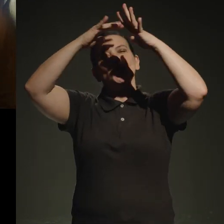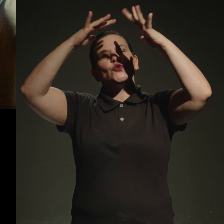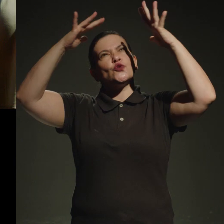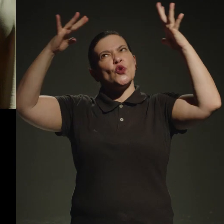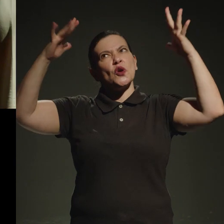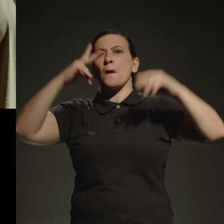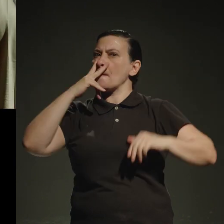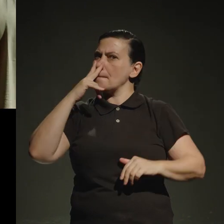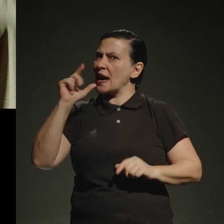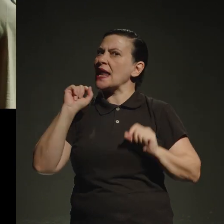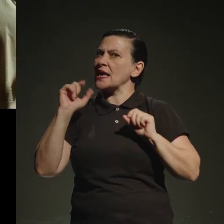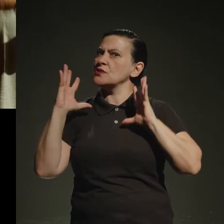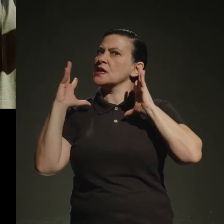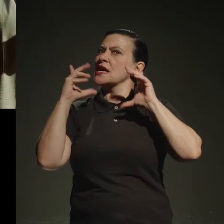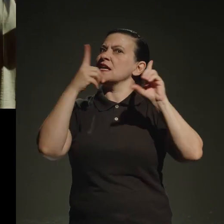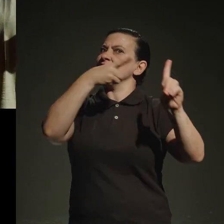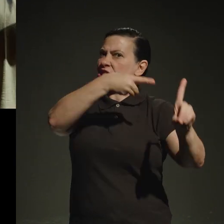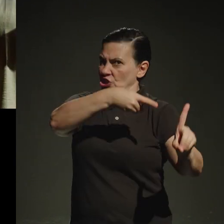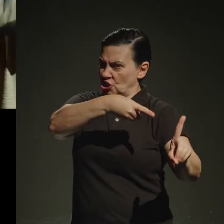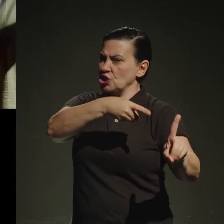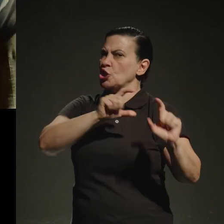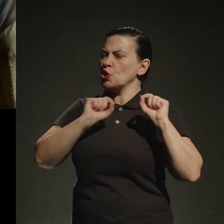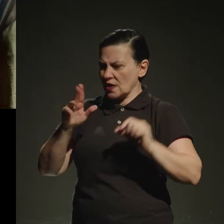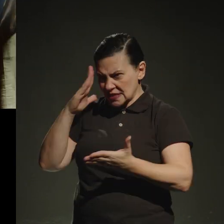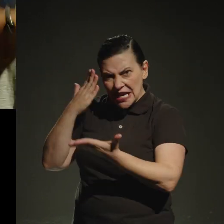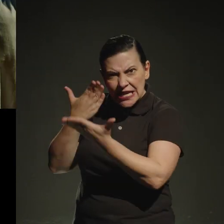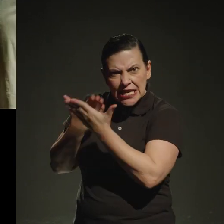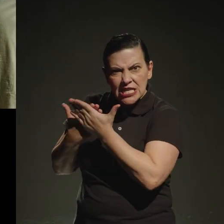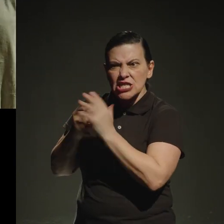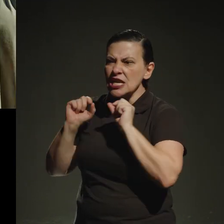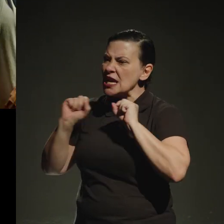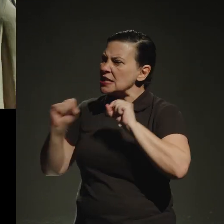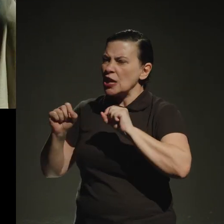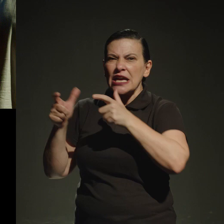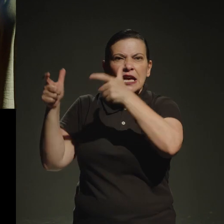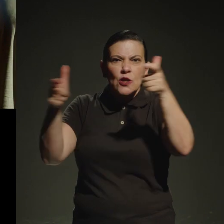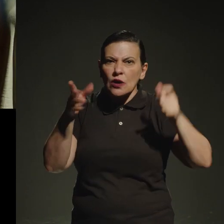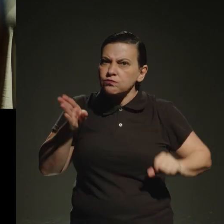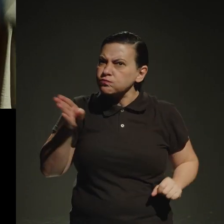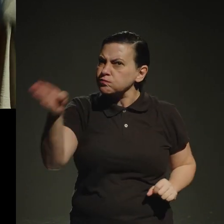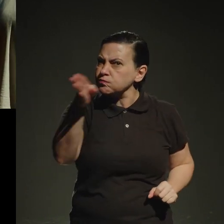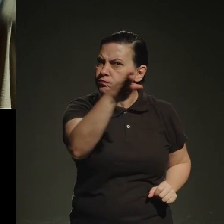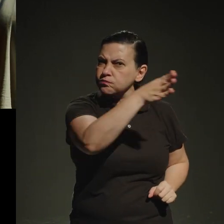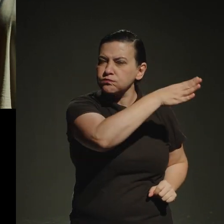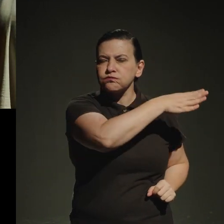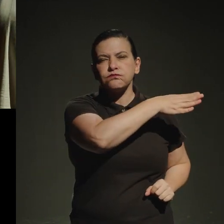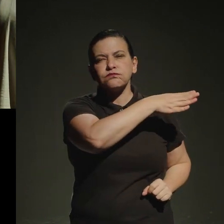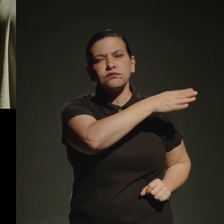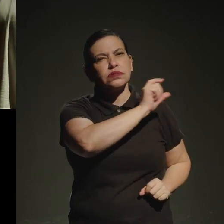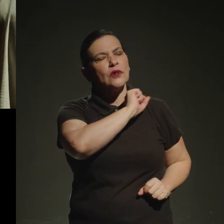de um sonho premonitório. Te crês que ainda estar a dar-me vueltas e mais vueltas cá pelos cornos?